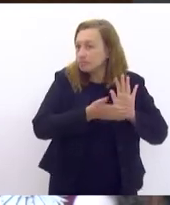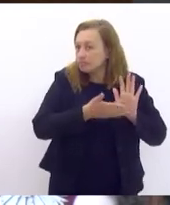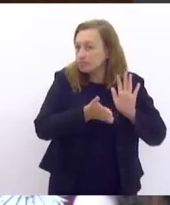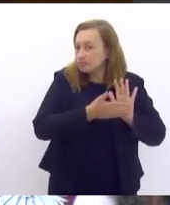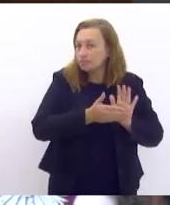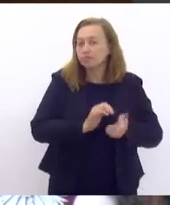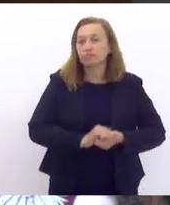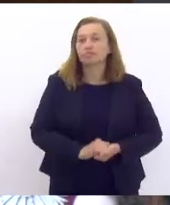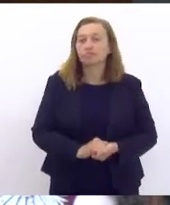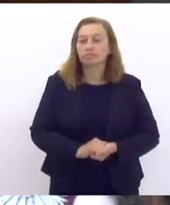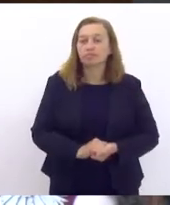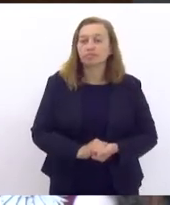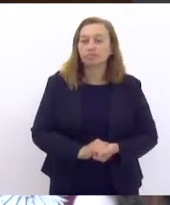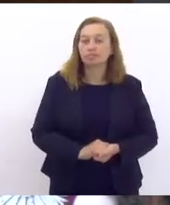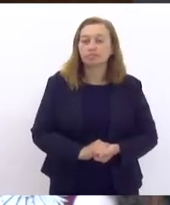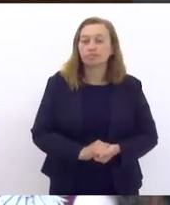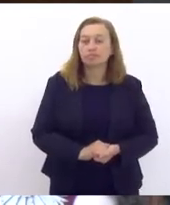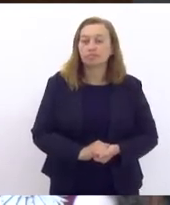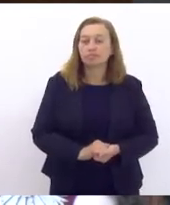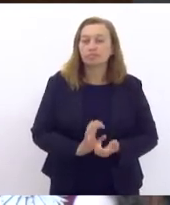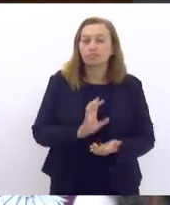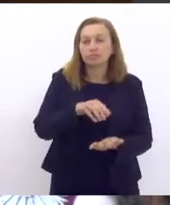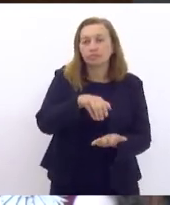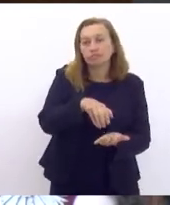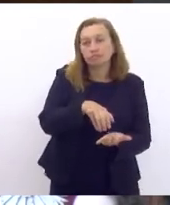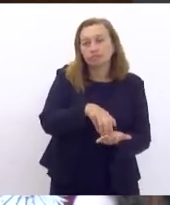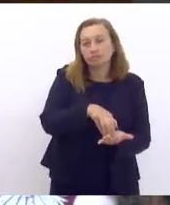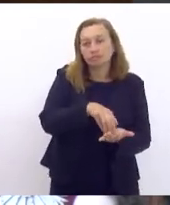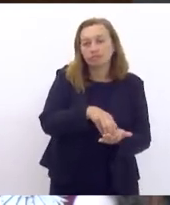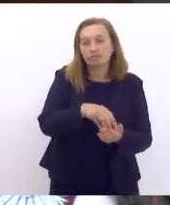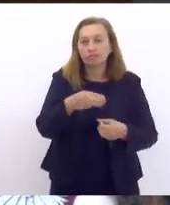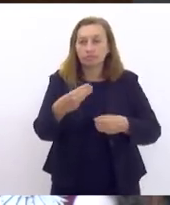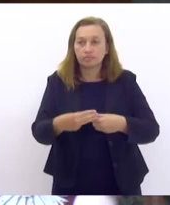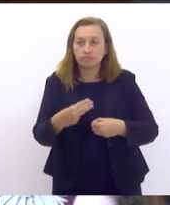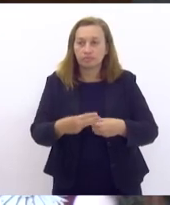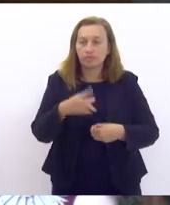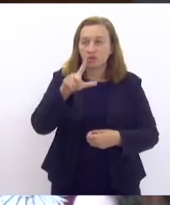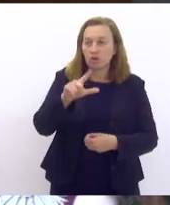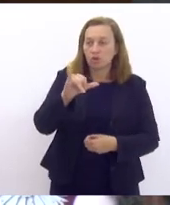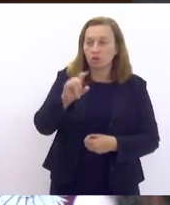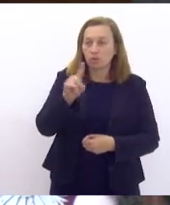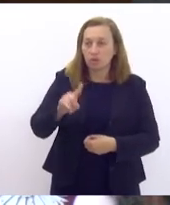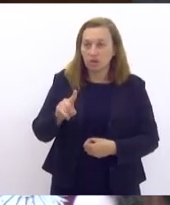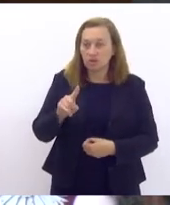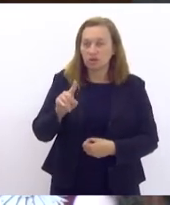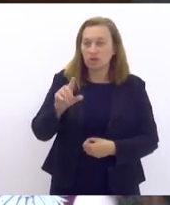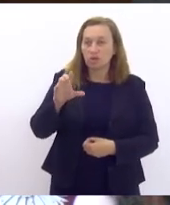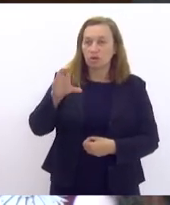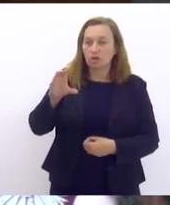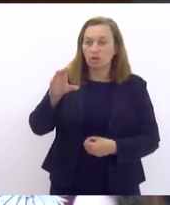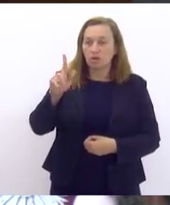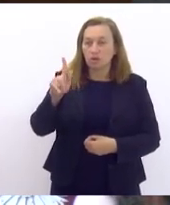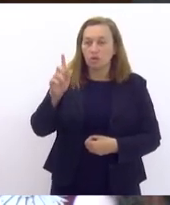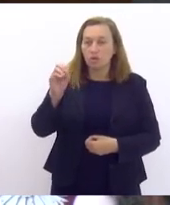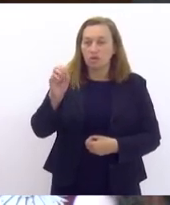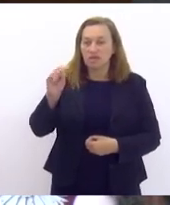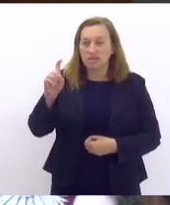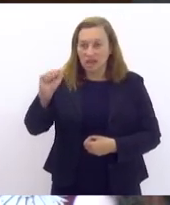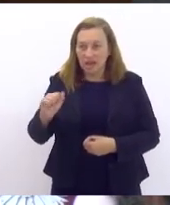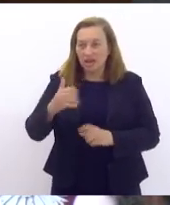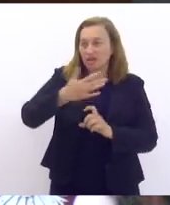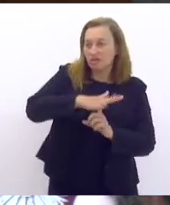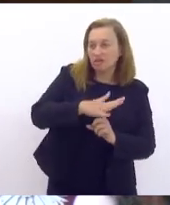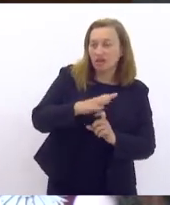proposição, dizer que o Centro Municipal Luiz Gonzaga de Tradições Nordestinas, conhecido como Feira de